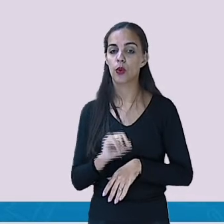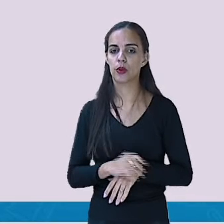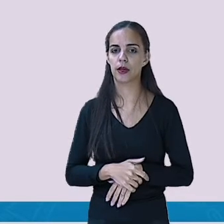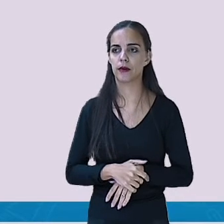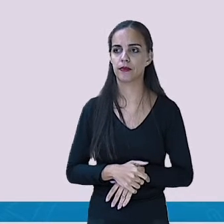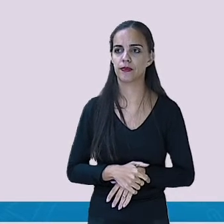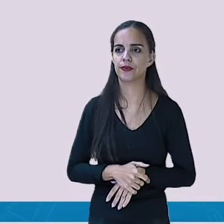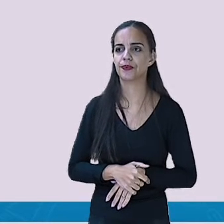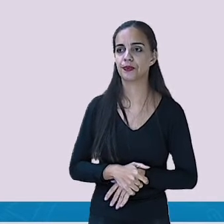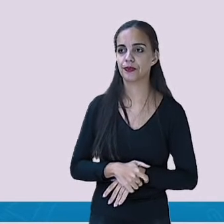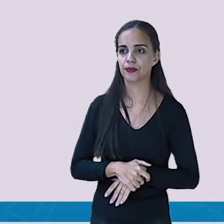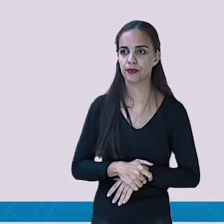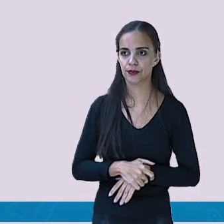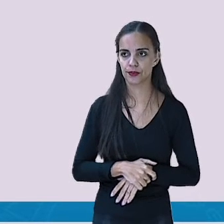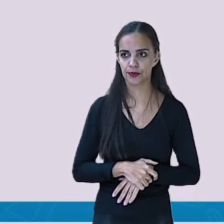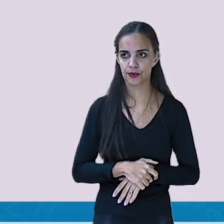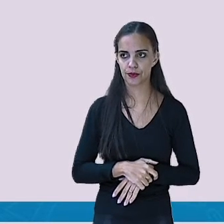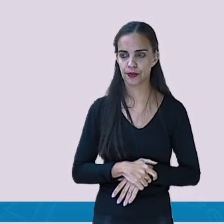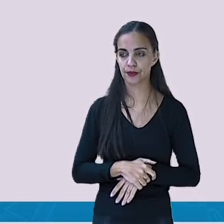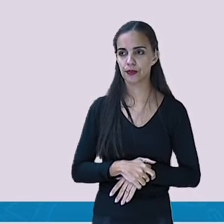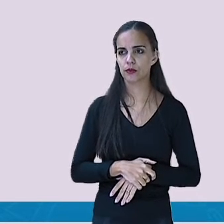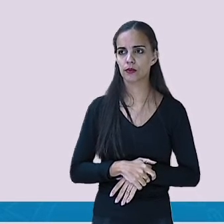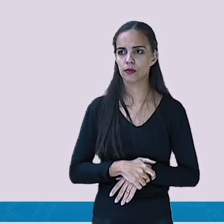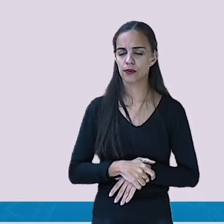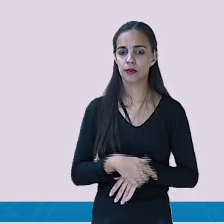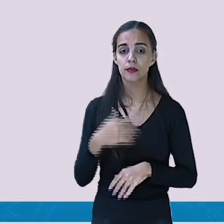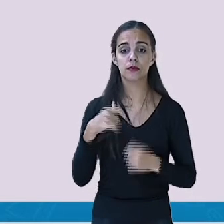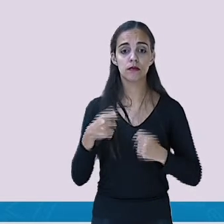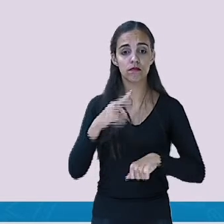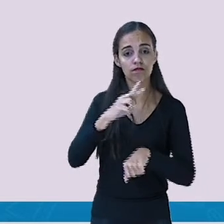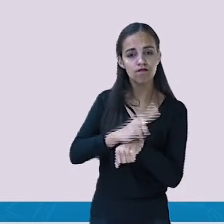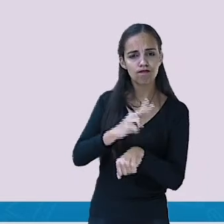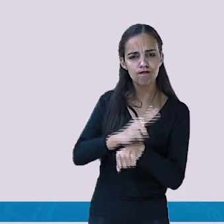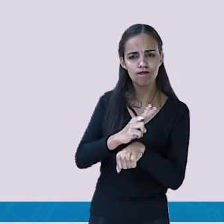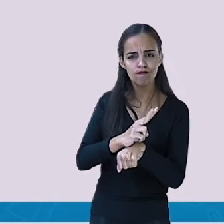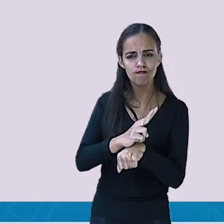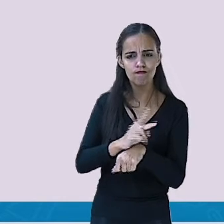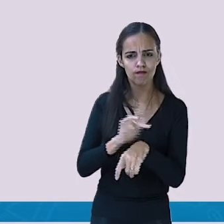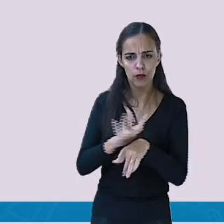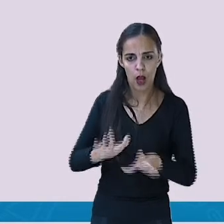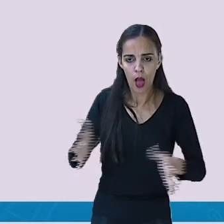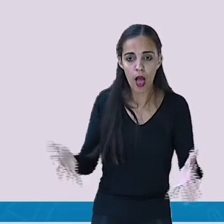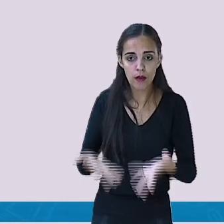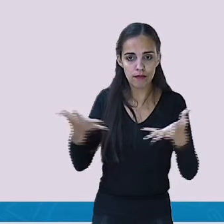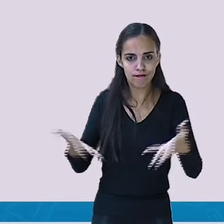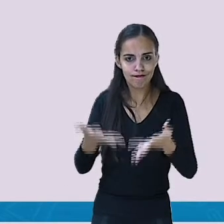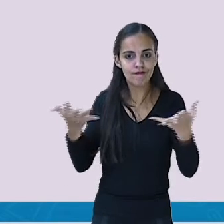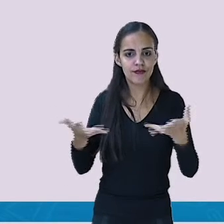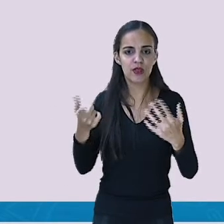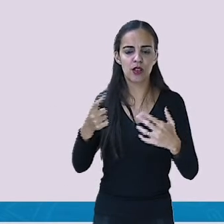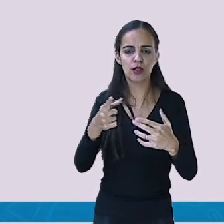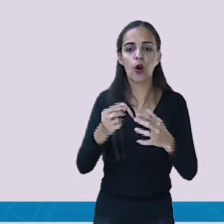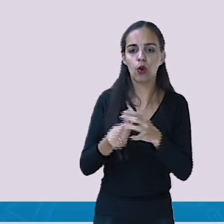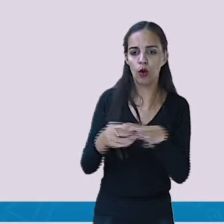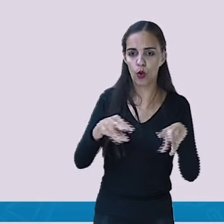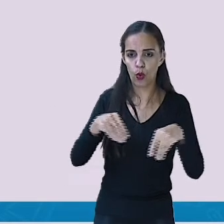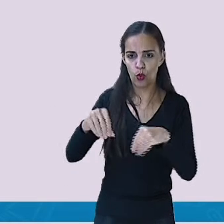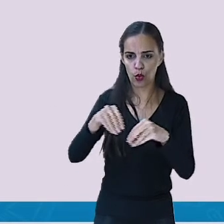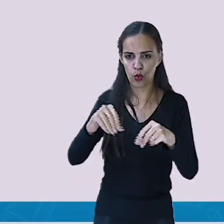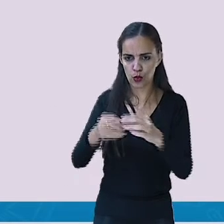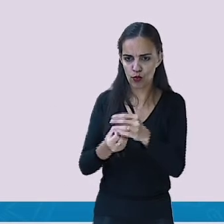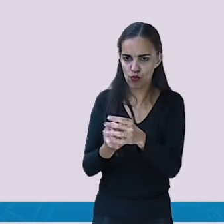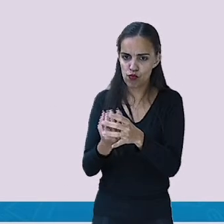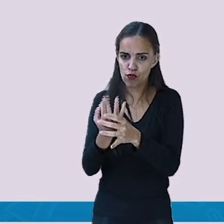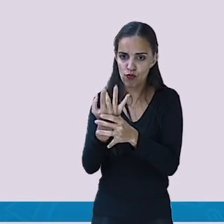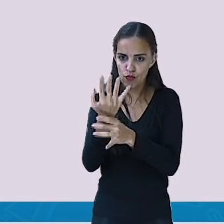de plantar, colher e sustentar. Eu preciso preservar e restaurar a fertilidade do solo, né?